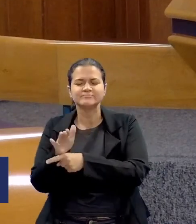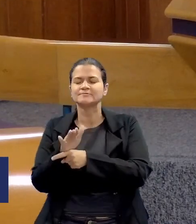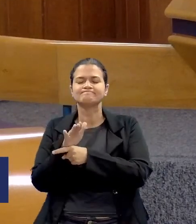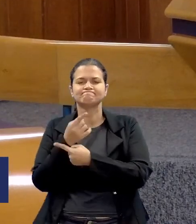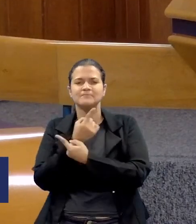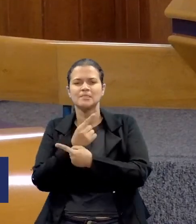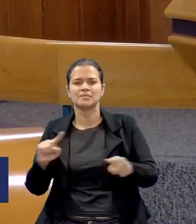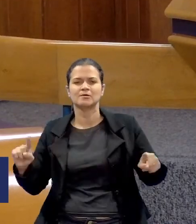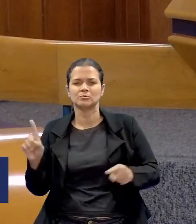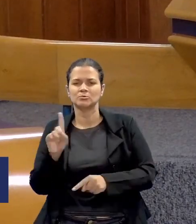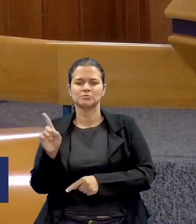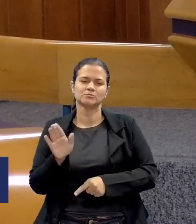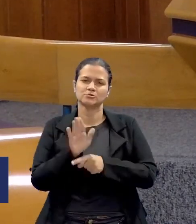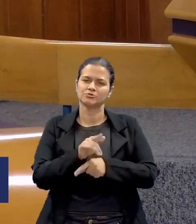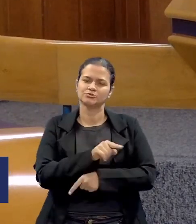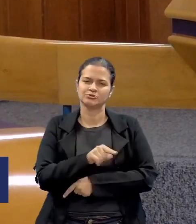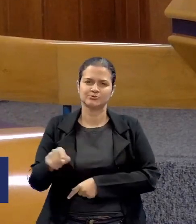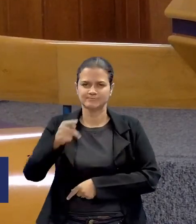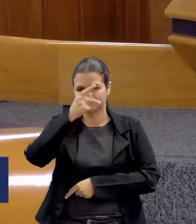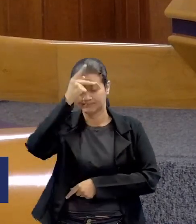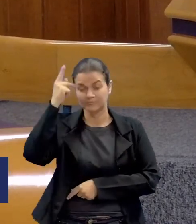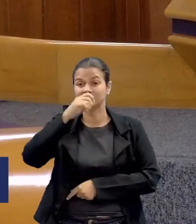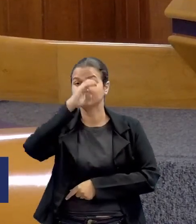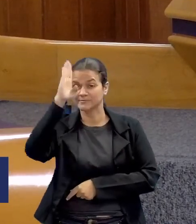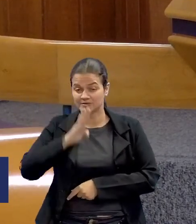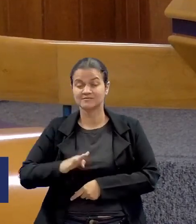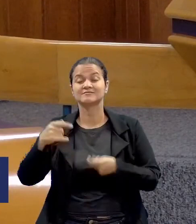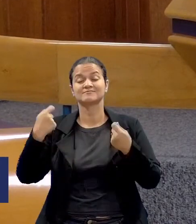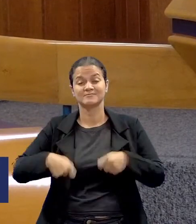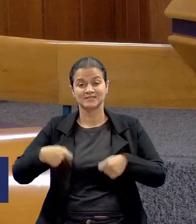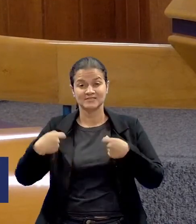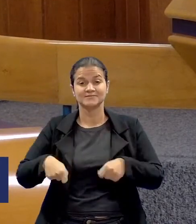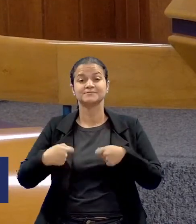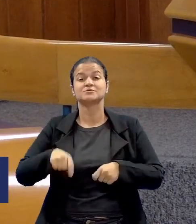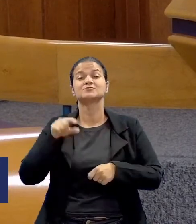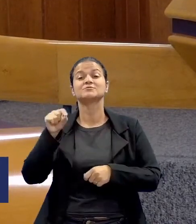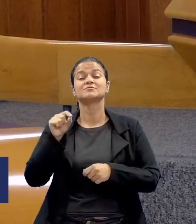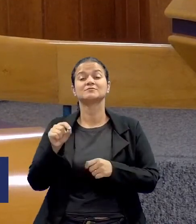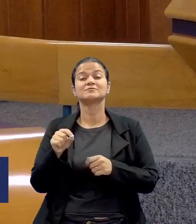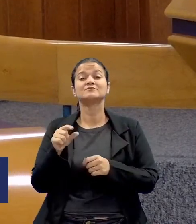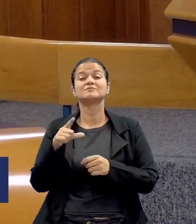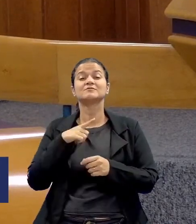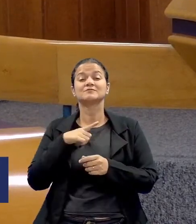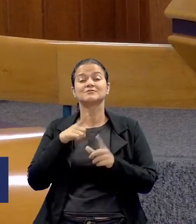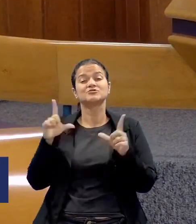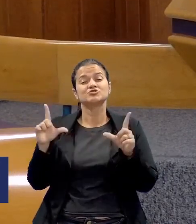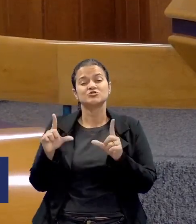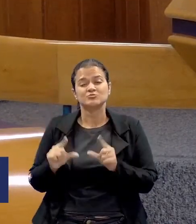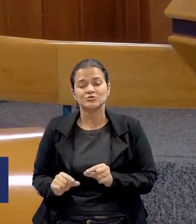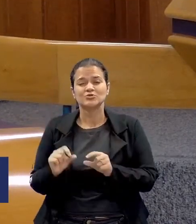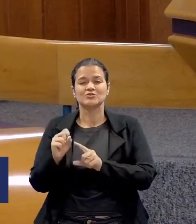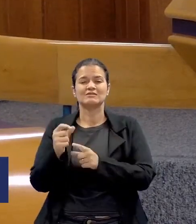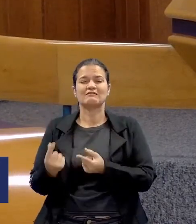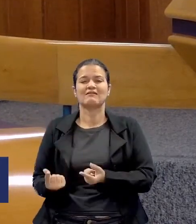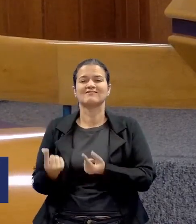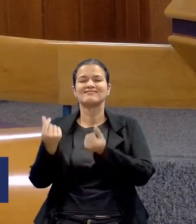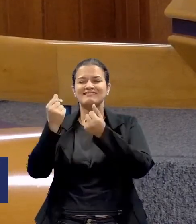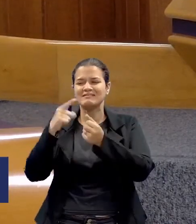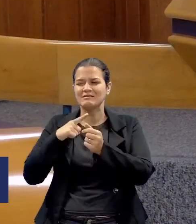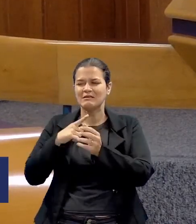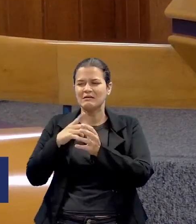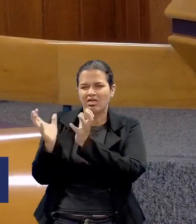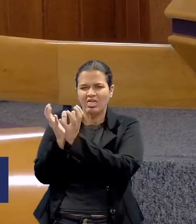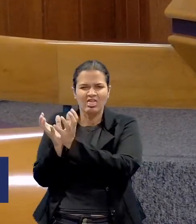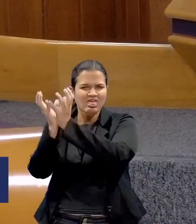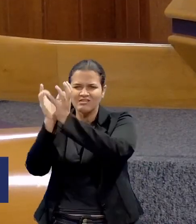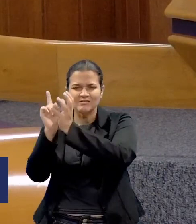reacionário neoliberal. O Brasil carece da distribuição das riquezas socialmente produzidas, construídas